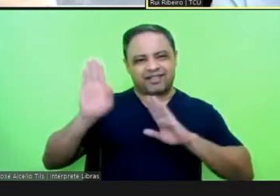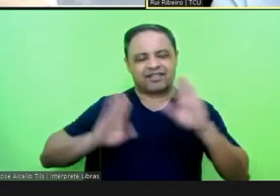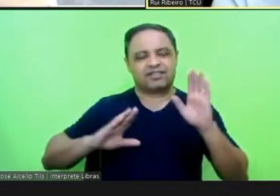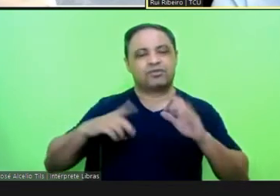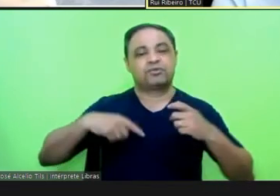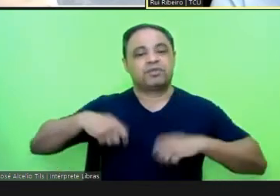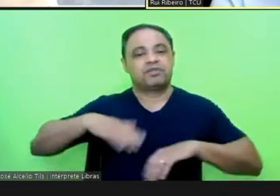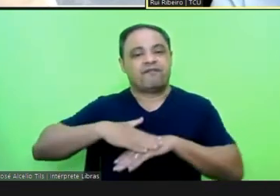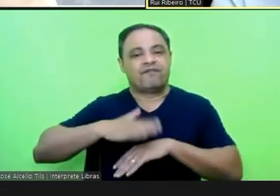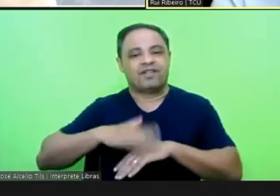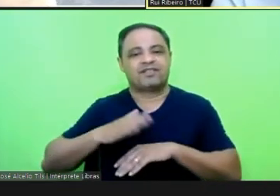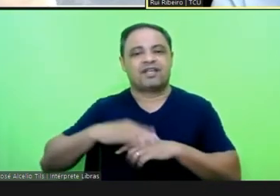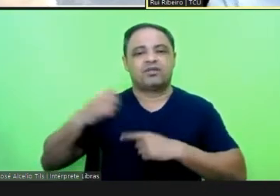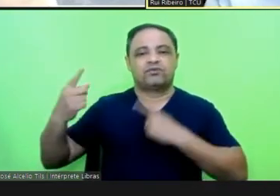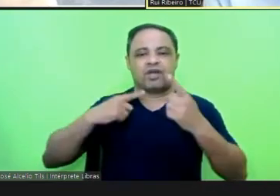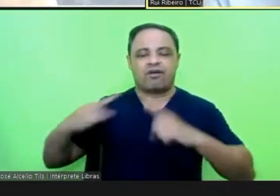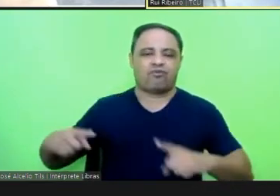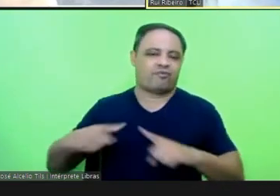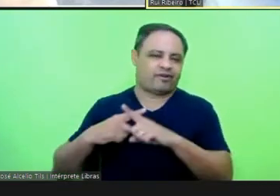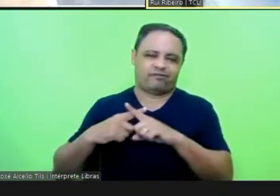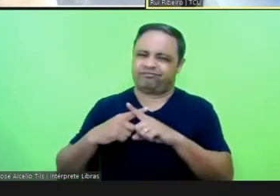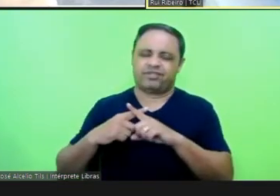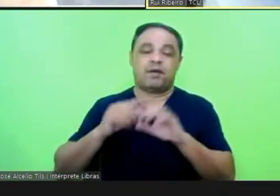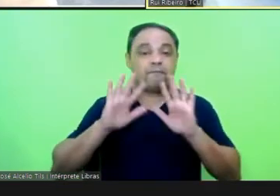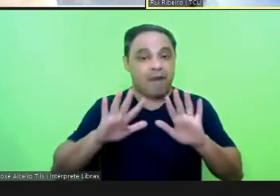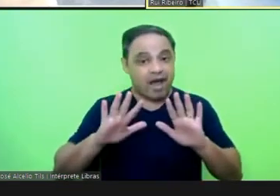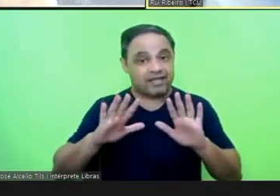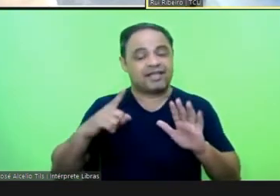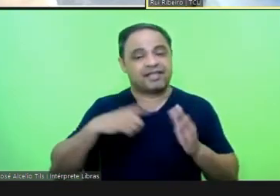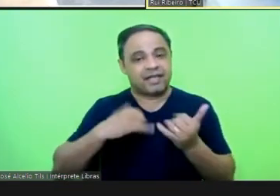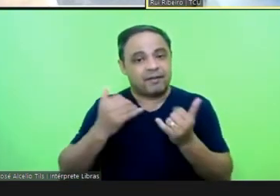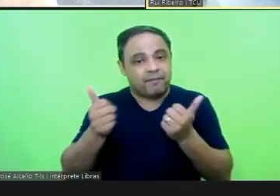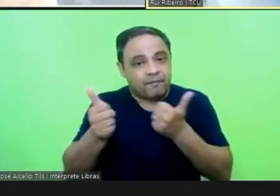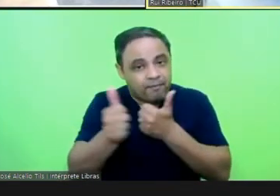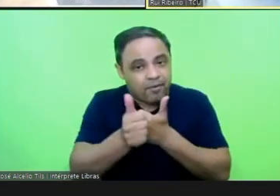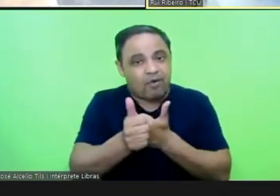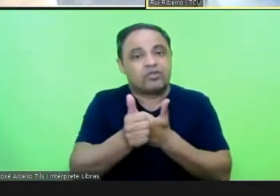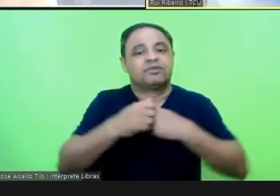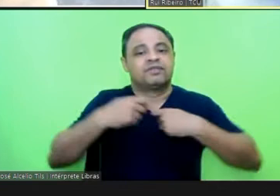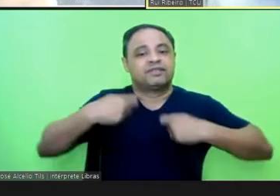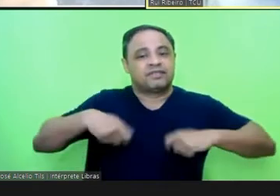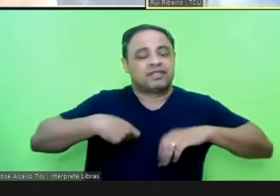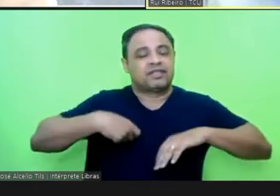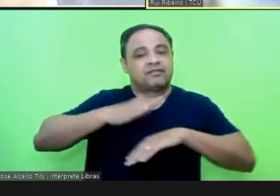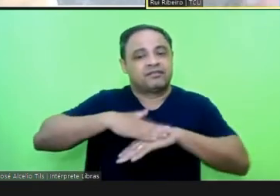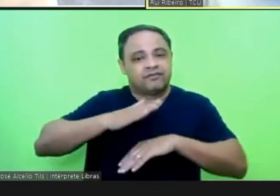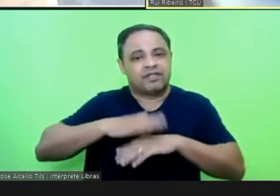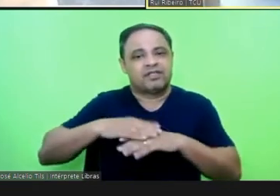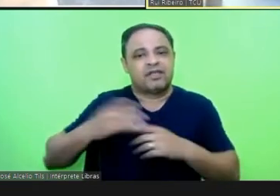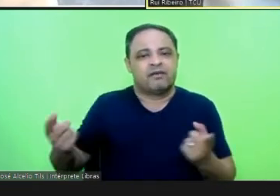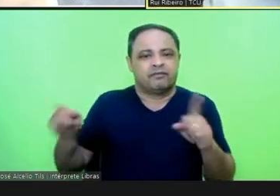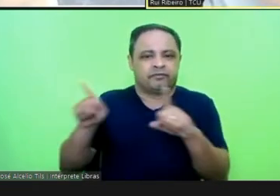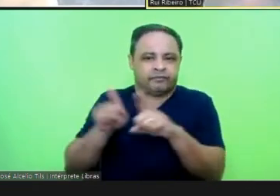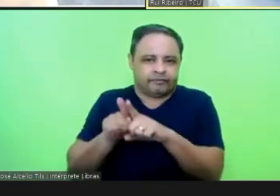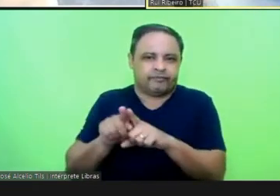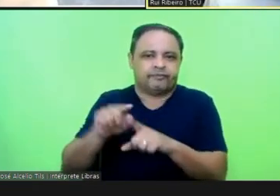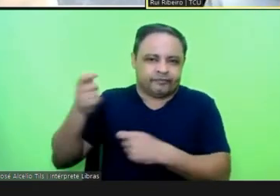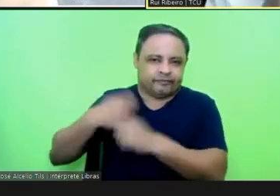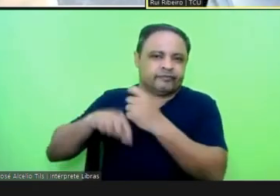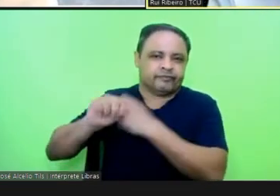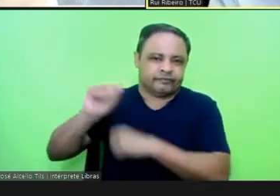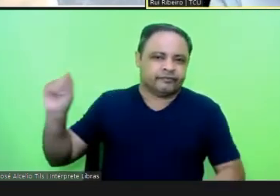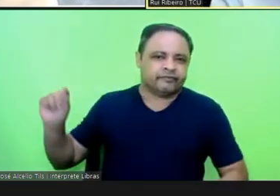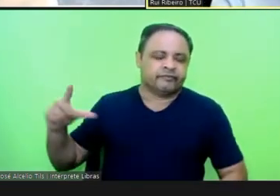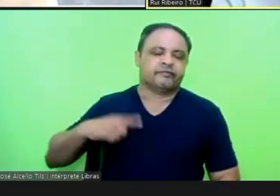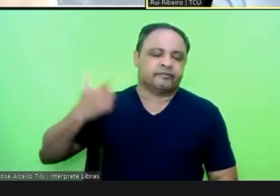fazer um diálogo competitivo, mas ela está muito próxima da necessidade de fazer uma parceria com alguém de mercado. Então, de novo, a